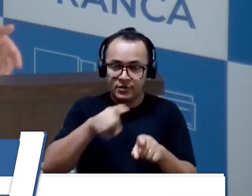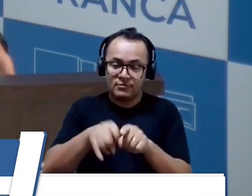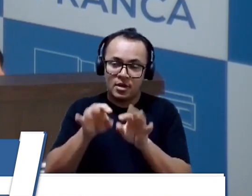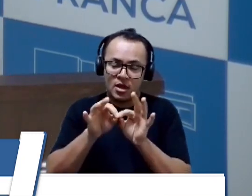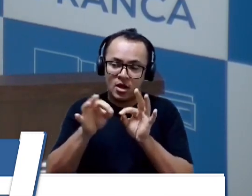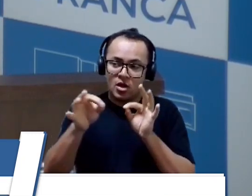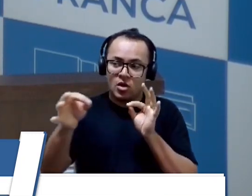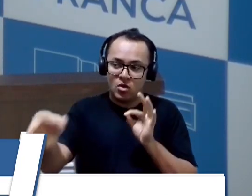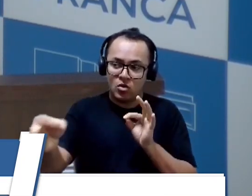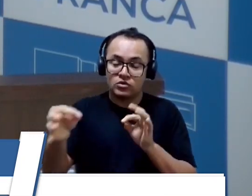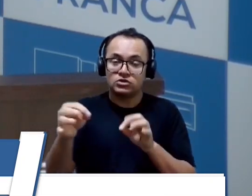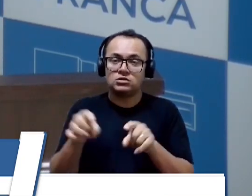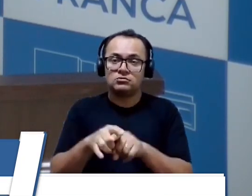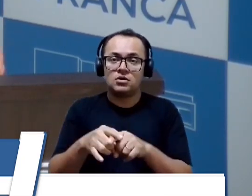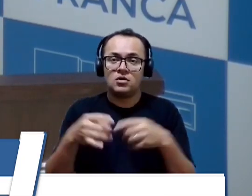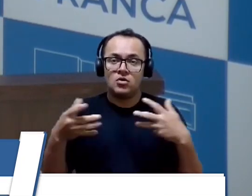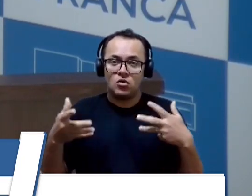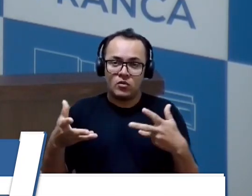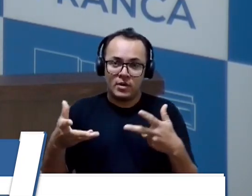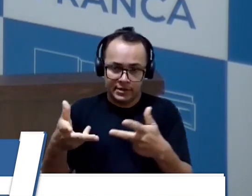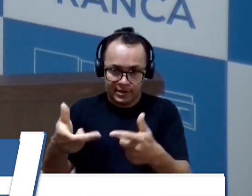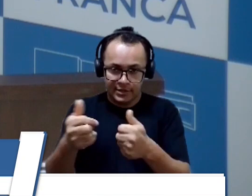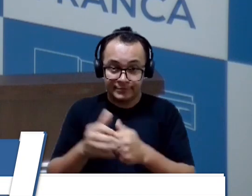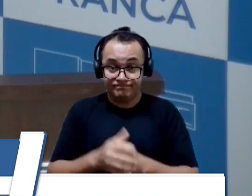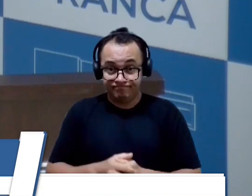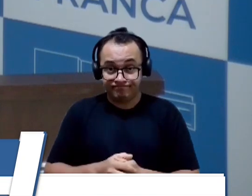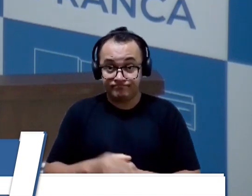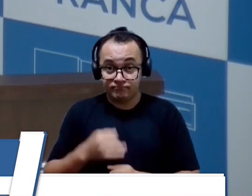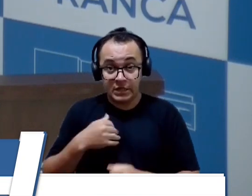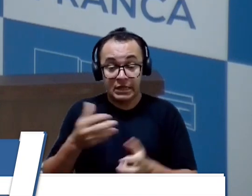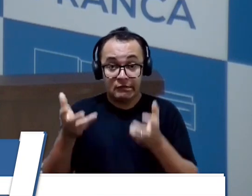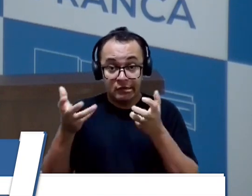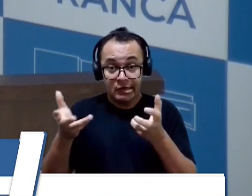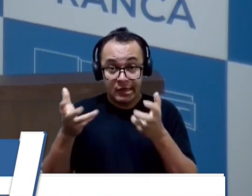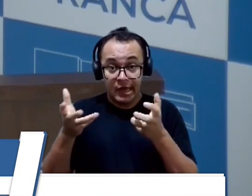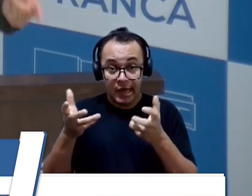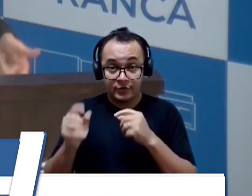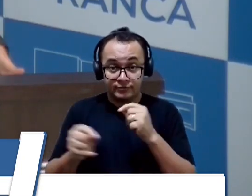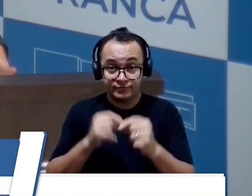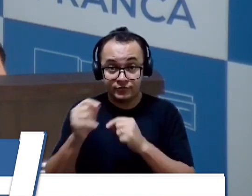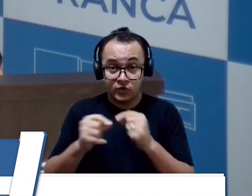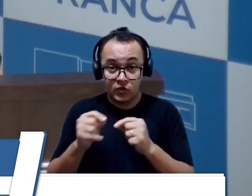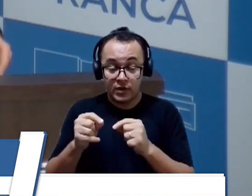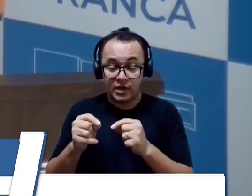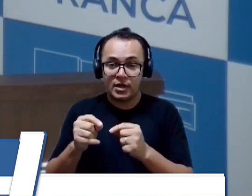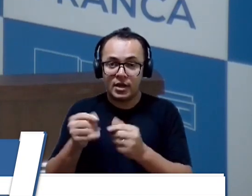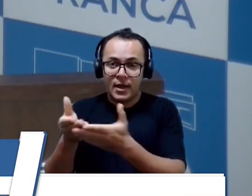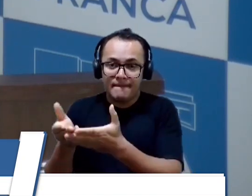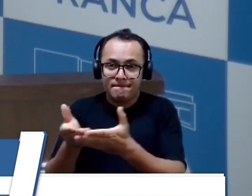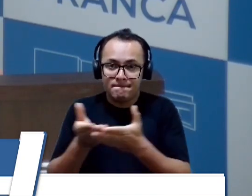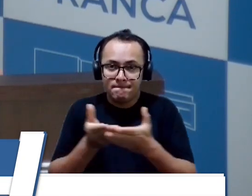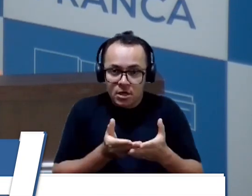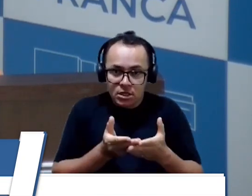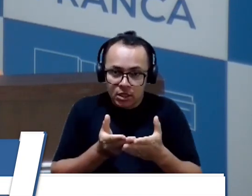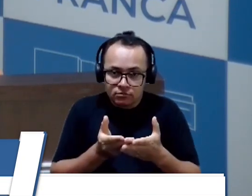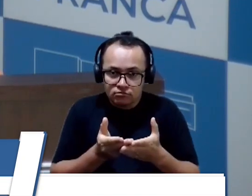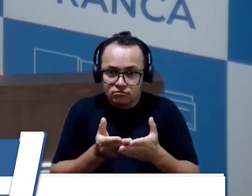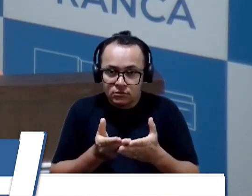mais qualidade, tá? E também quero destacar a emenda parlamentar feita pelo